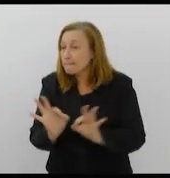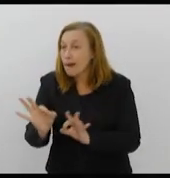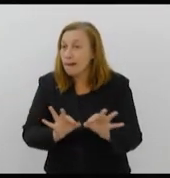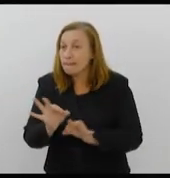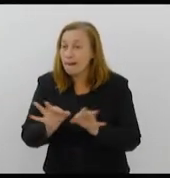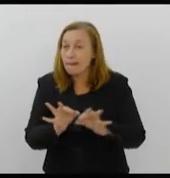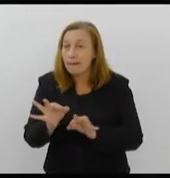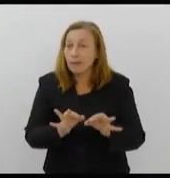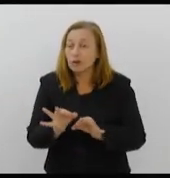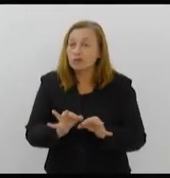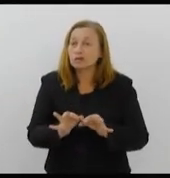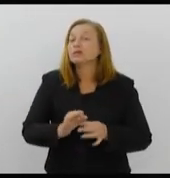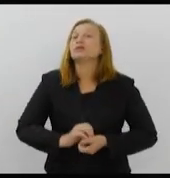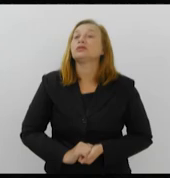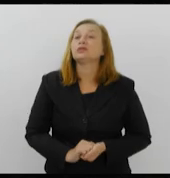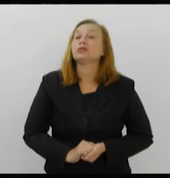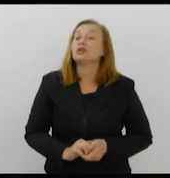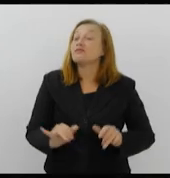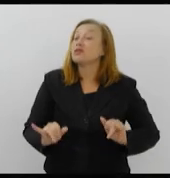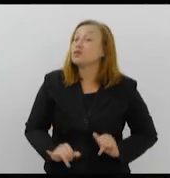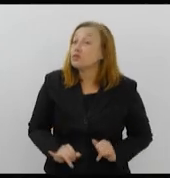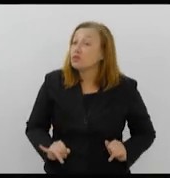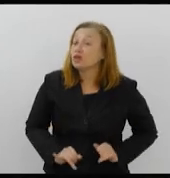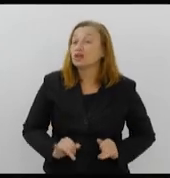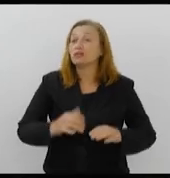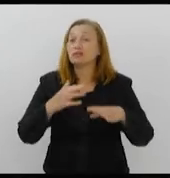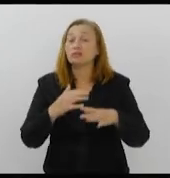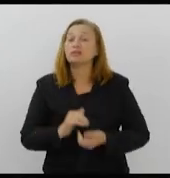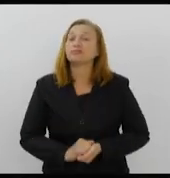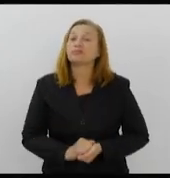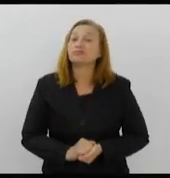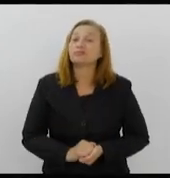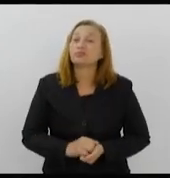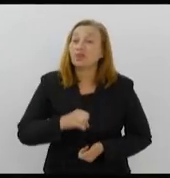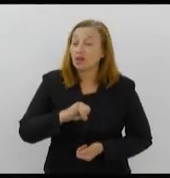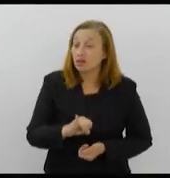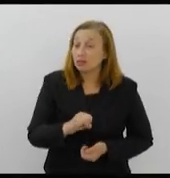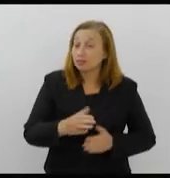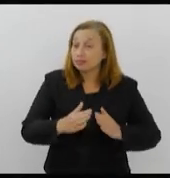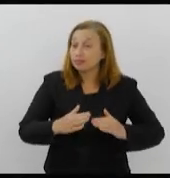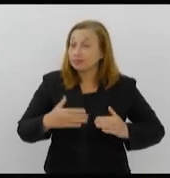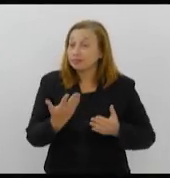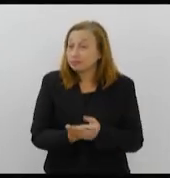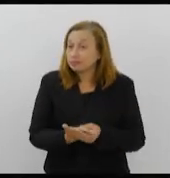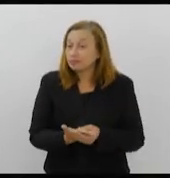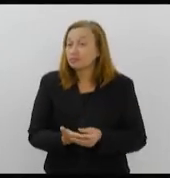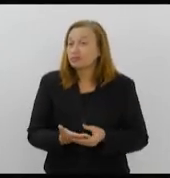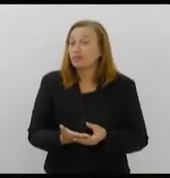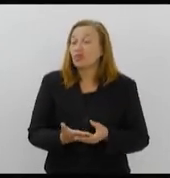respeito do problema que a região dos Lagos vem sofrendo, e que, se o nosso requerimento de informação,